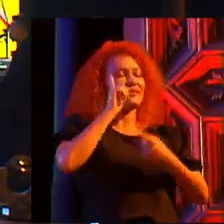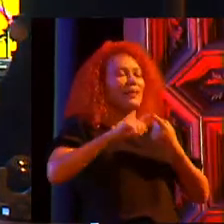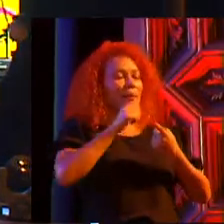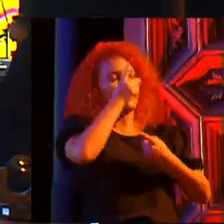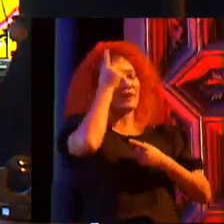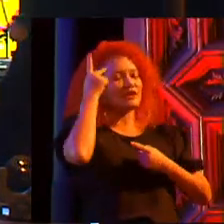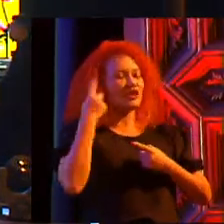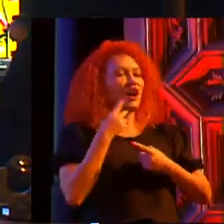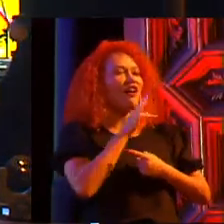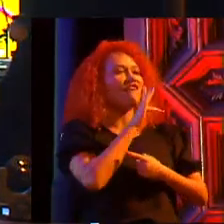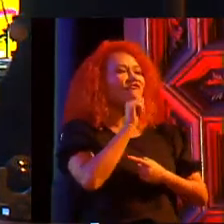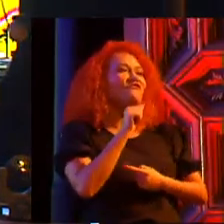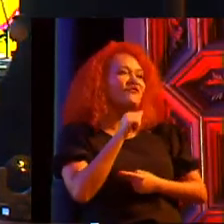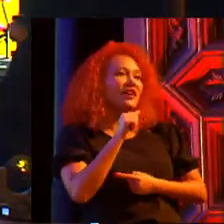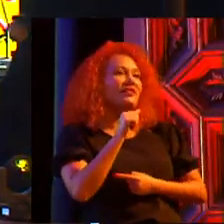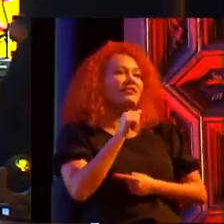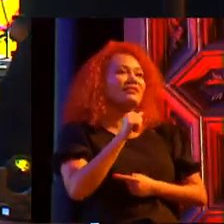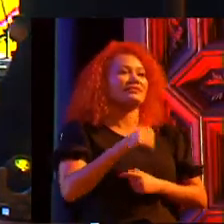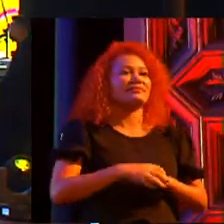beijo! Isso é Calypso!